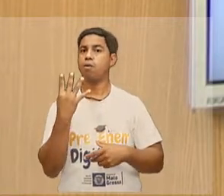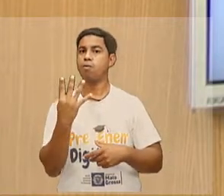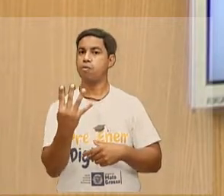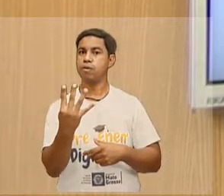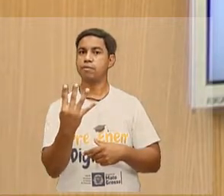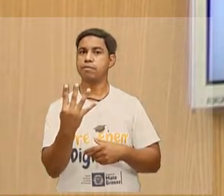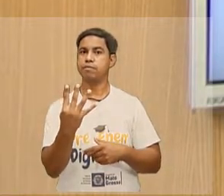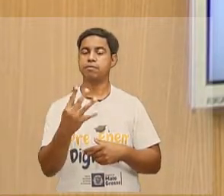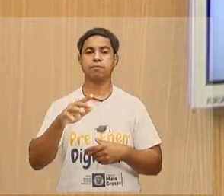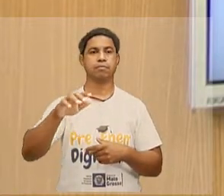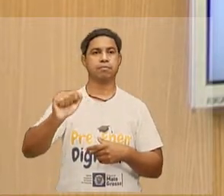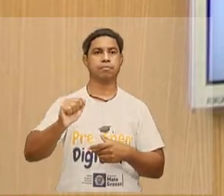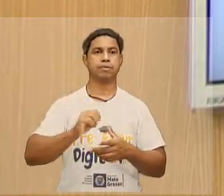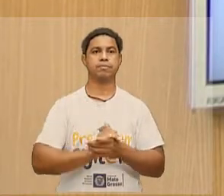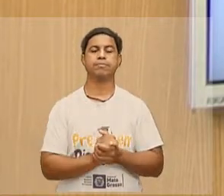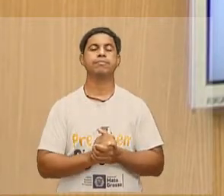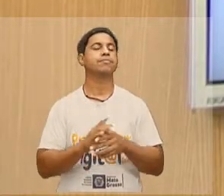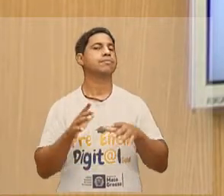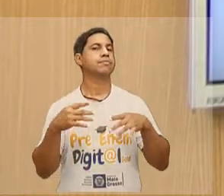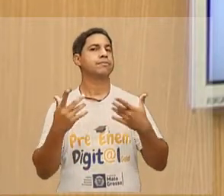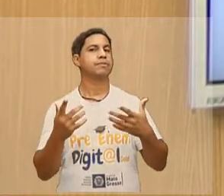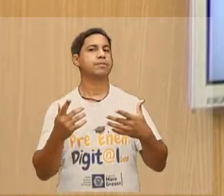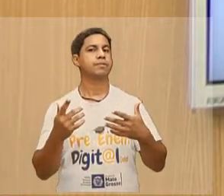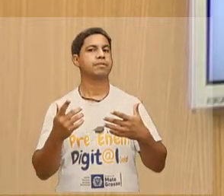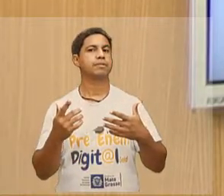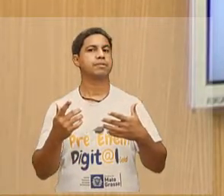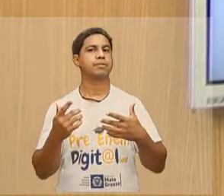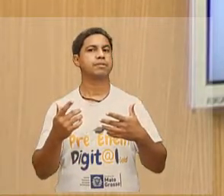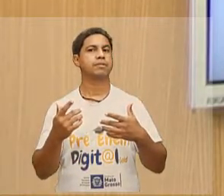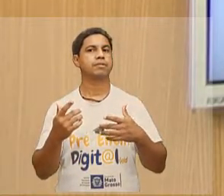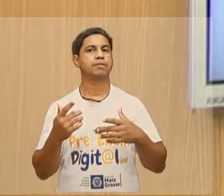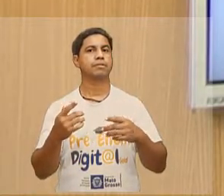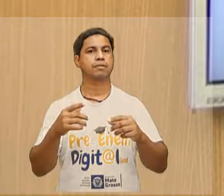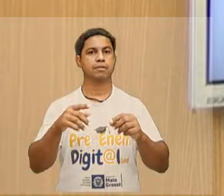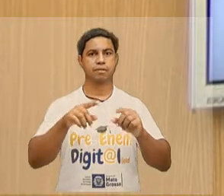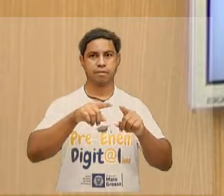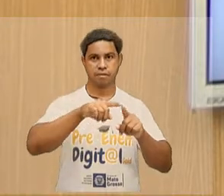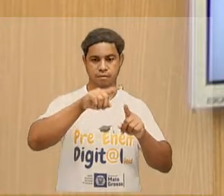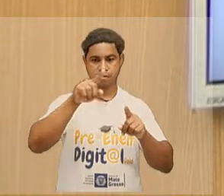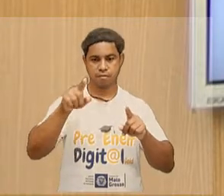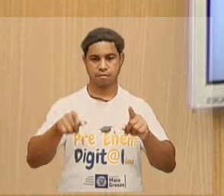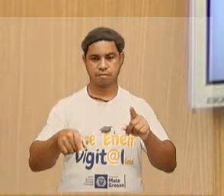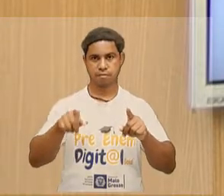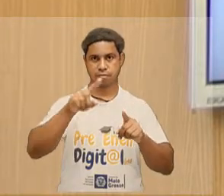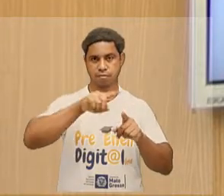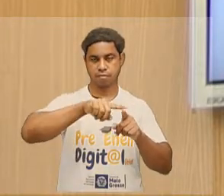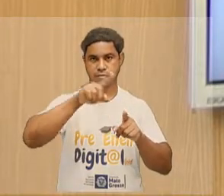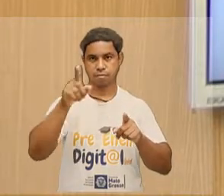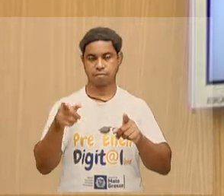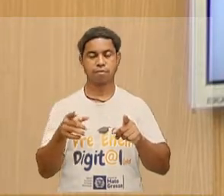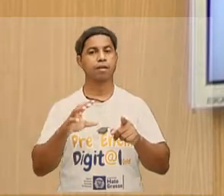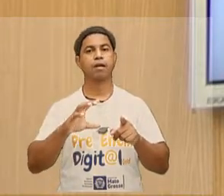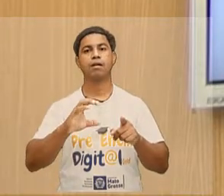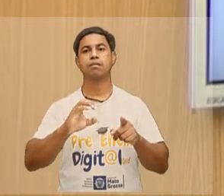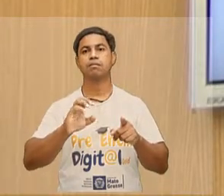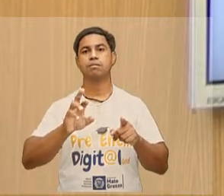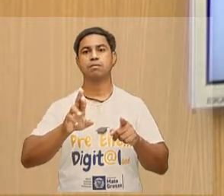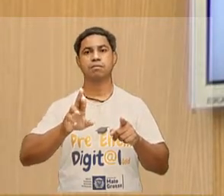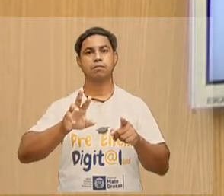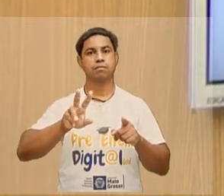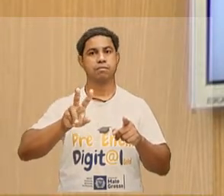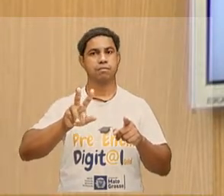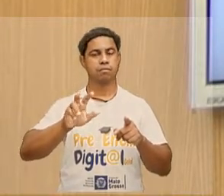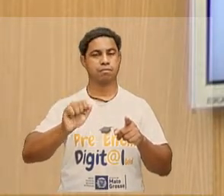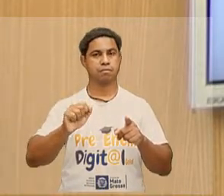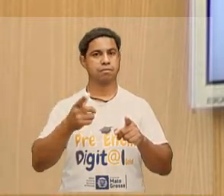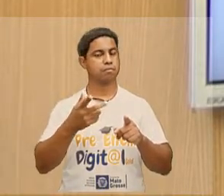Esta curva é um nome, não pense que isso aqui é uma curva, tá, moçadinha? O nome que eu dou a isso é uma curva